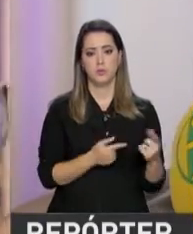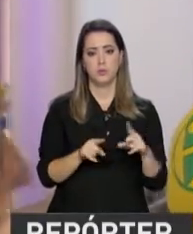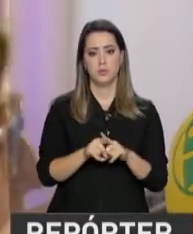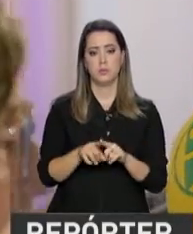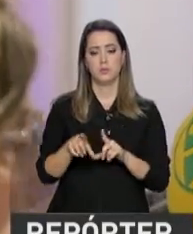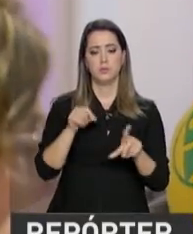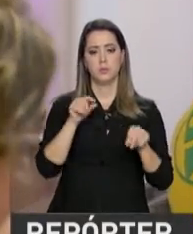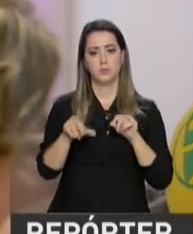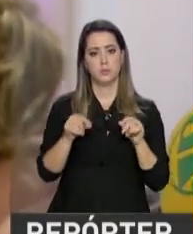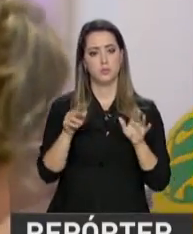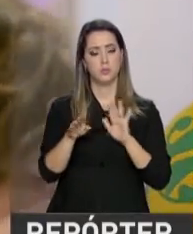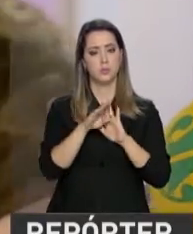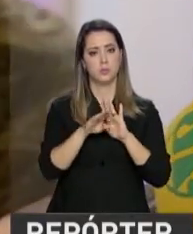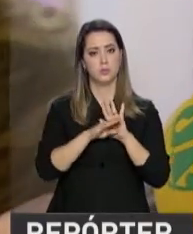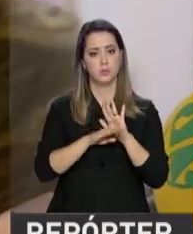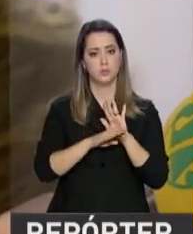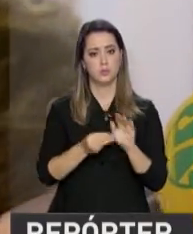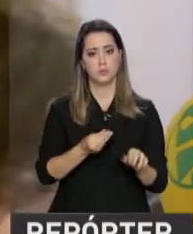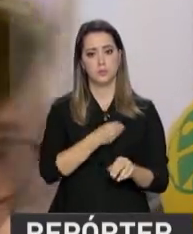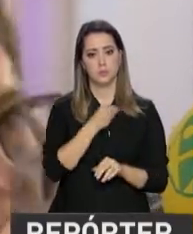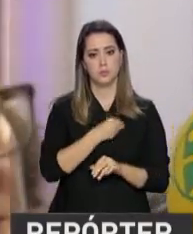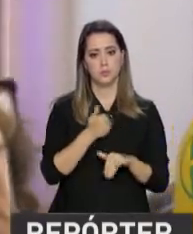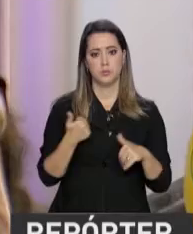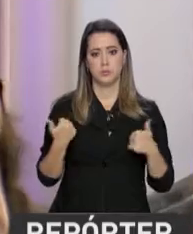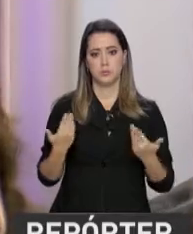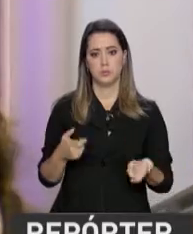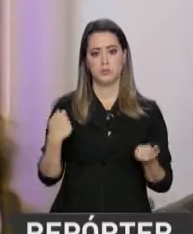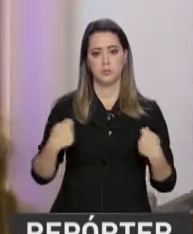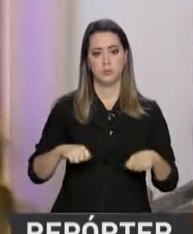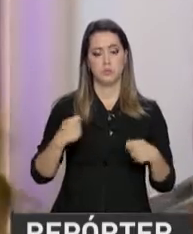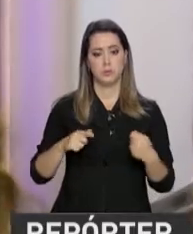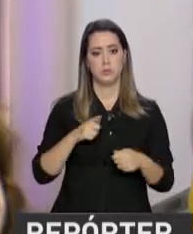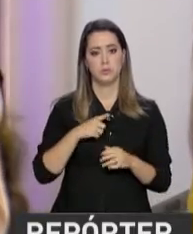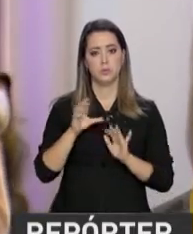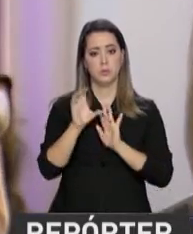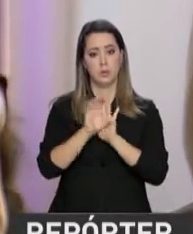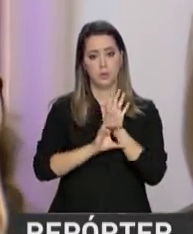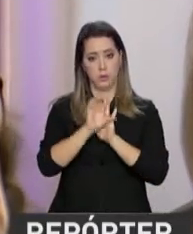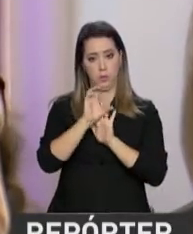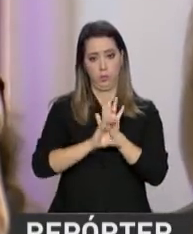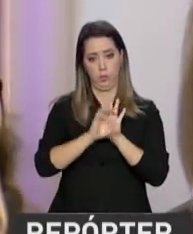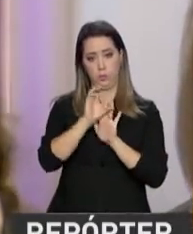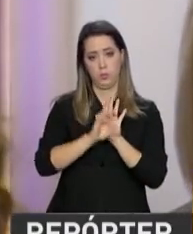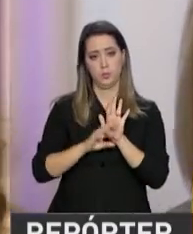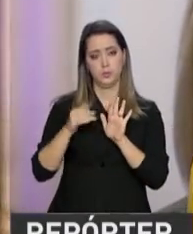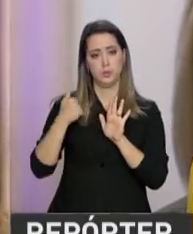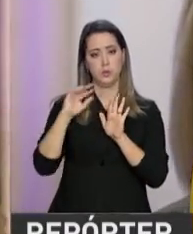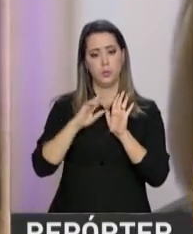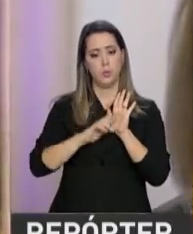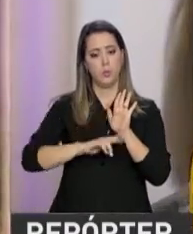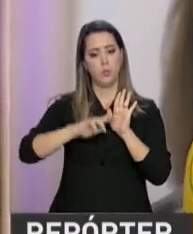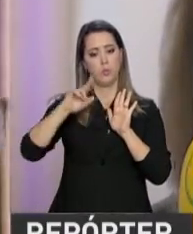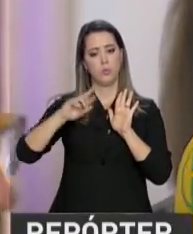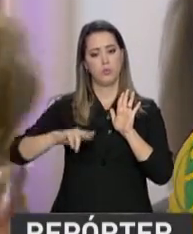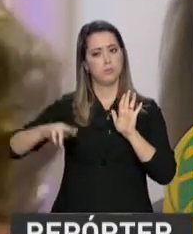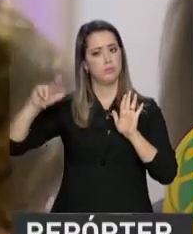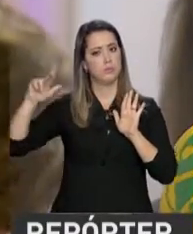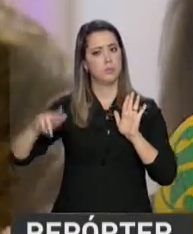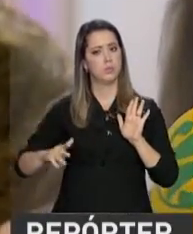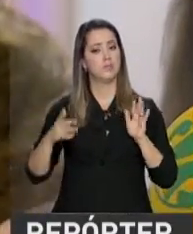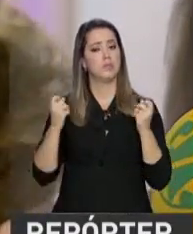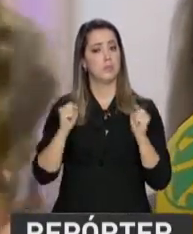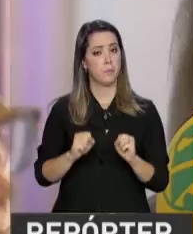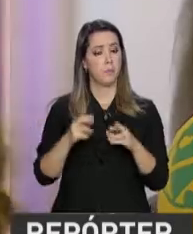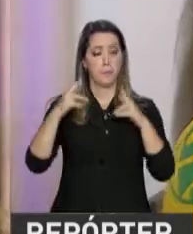definição dos seus projetos de vida e pra isso você precisa ter currículos que sejam mais flexíveis respeitando